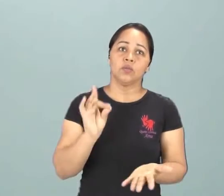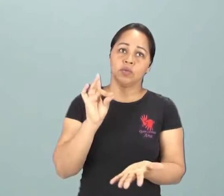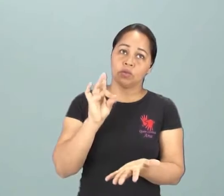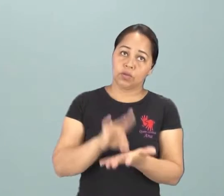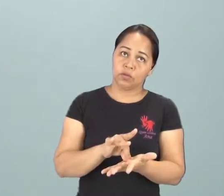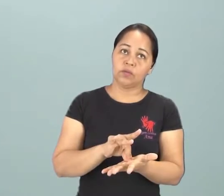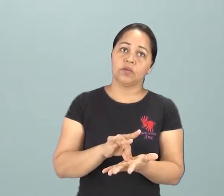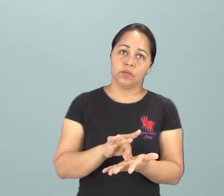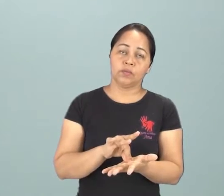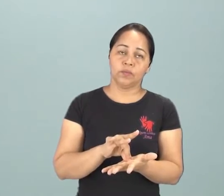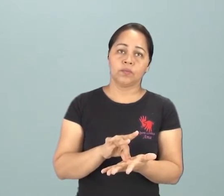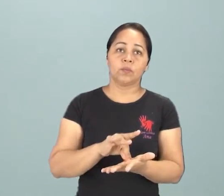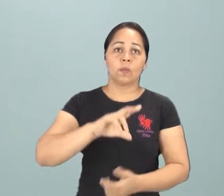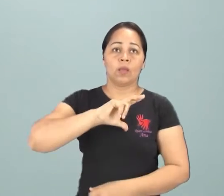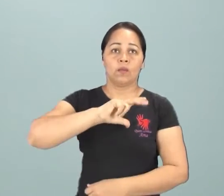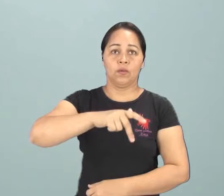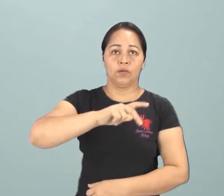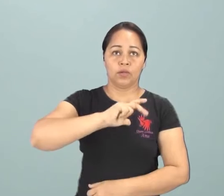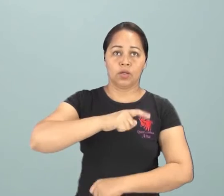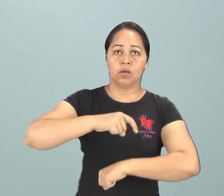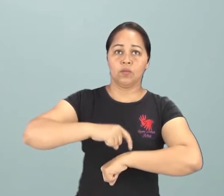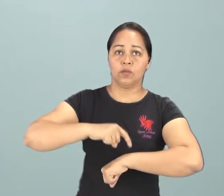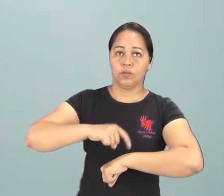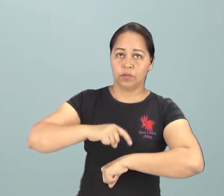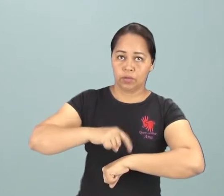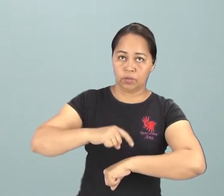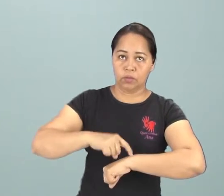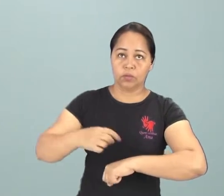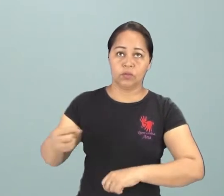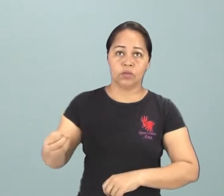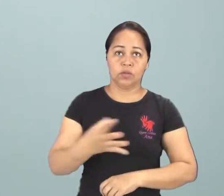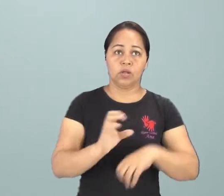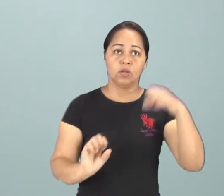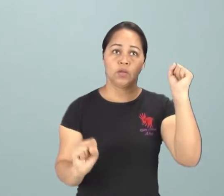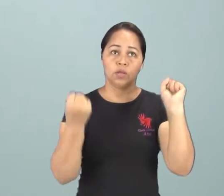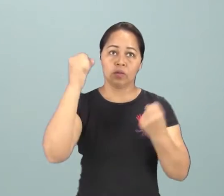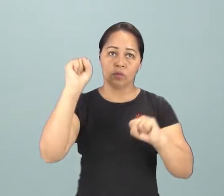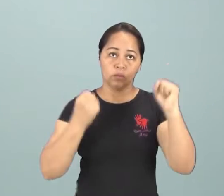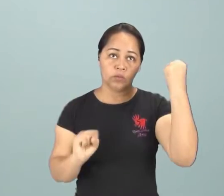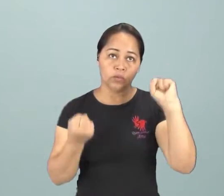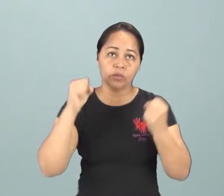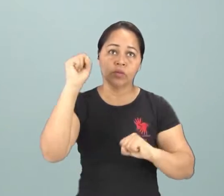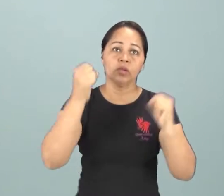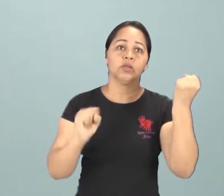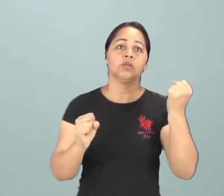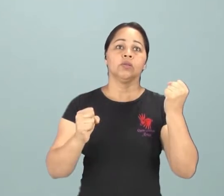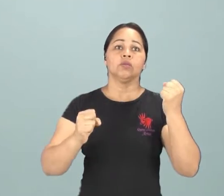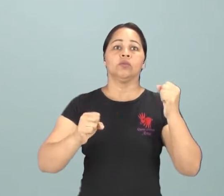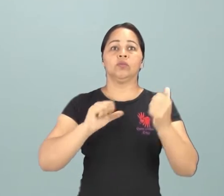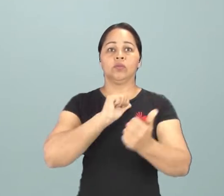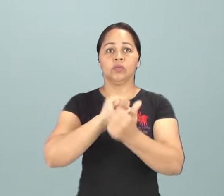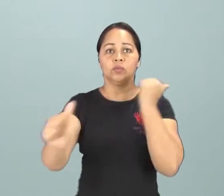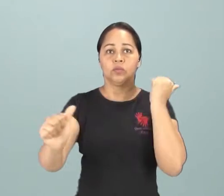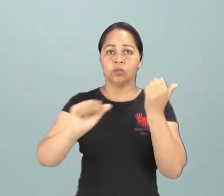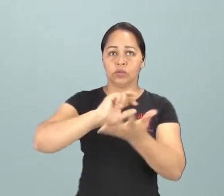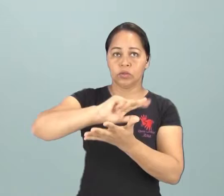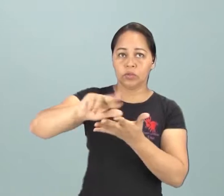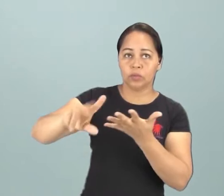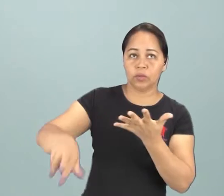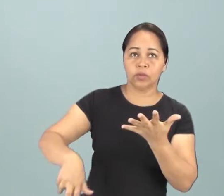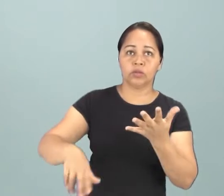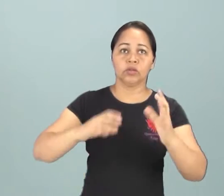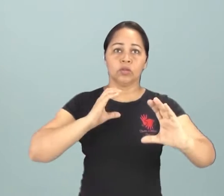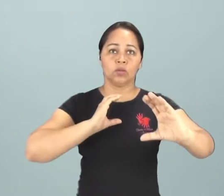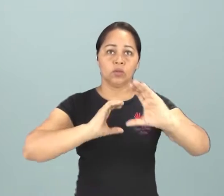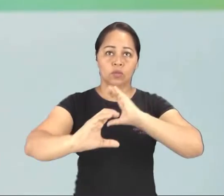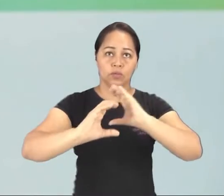estrutura de personagens mais à margem da sociedade, que era o alvo, né, desses